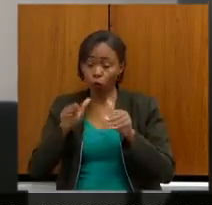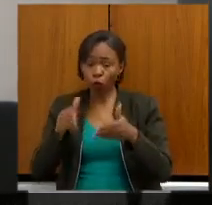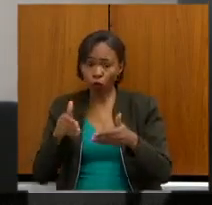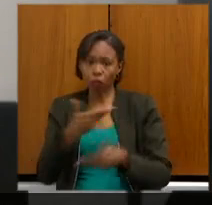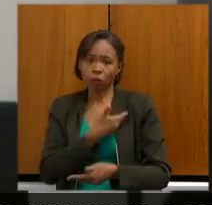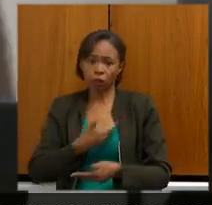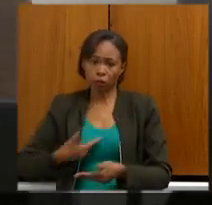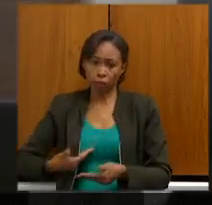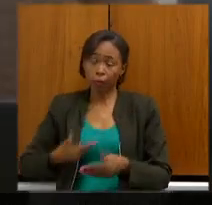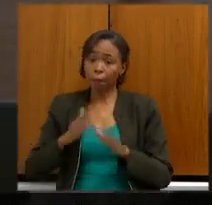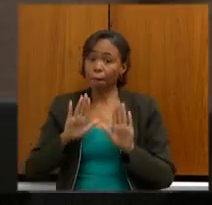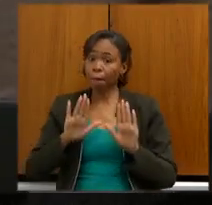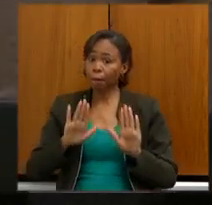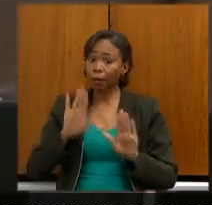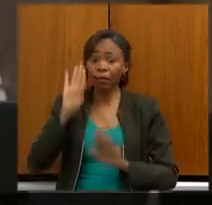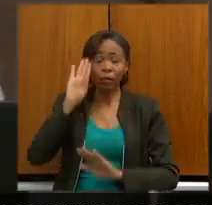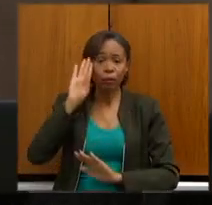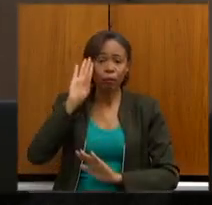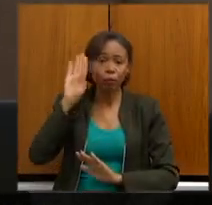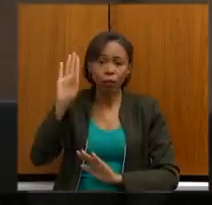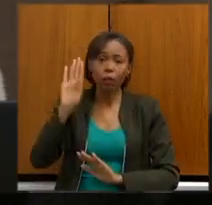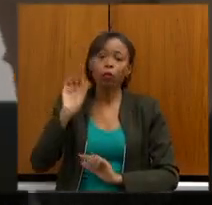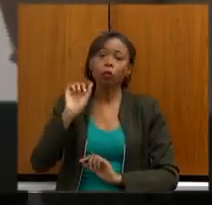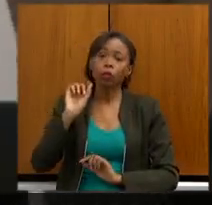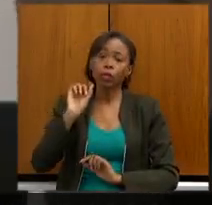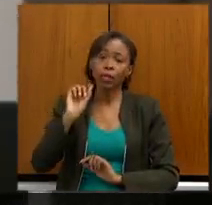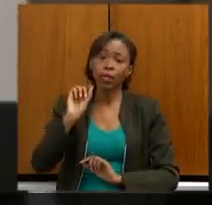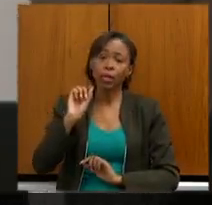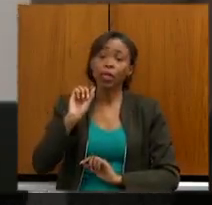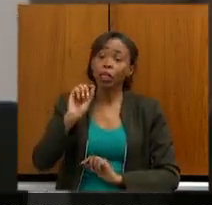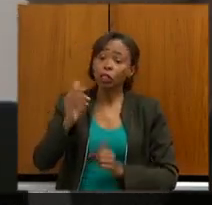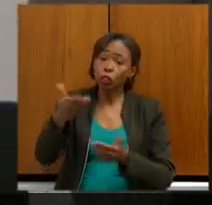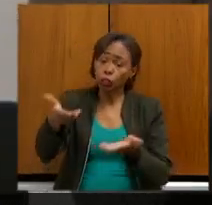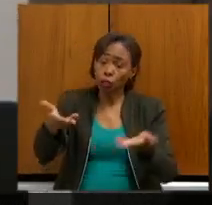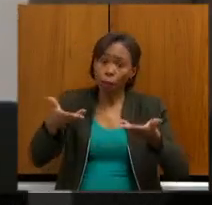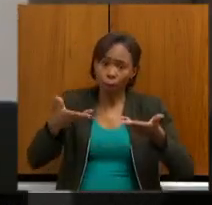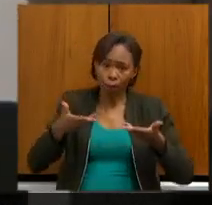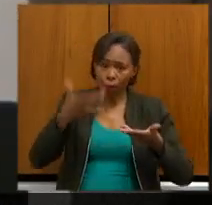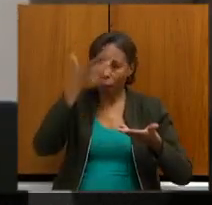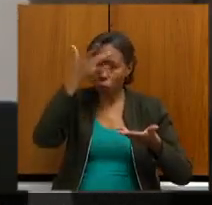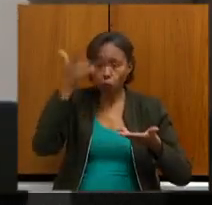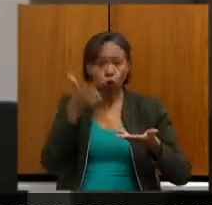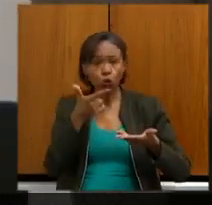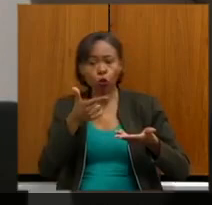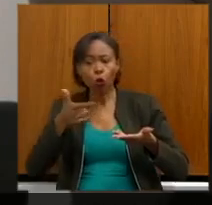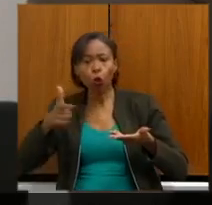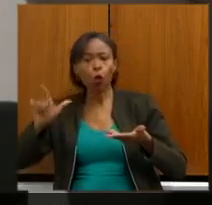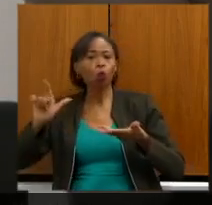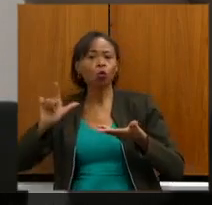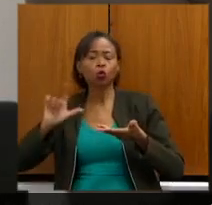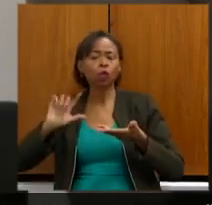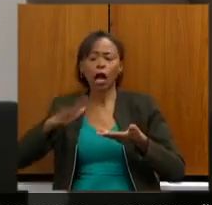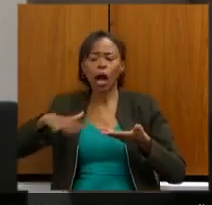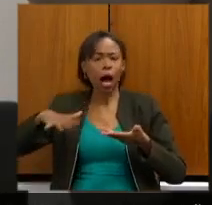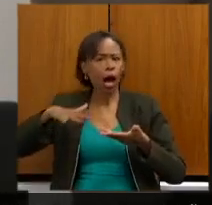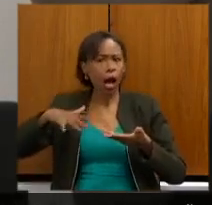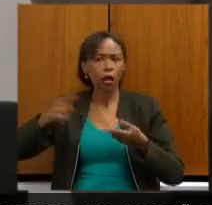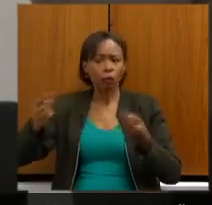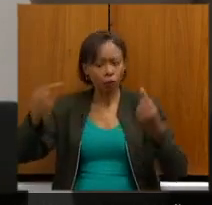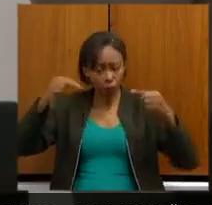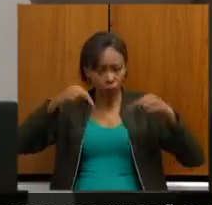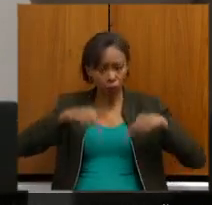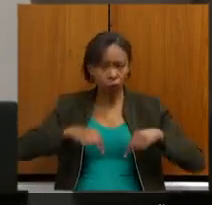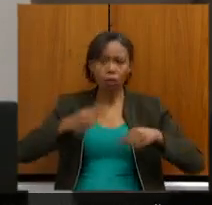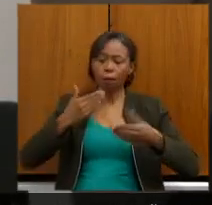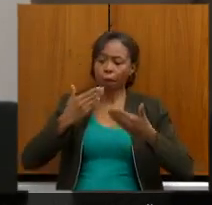principalmente é trazer atores de outros poderes para sentar e dialogar encontrar soluções